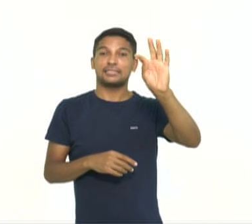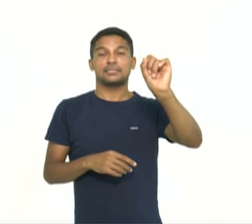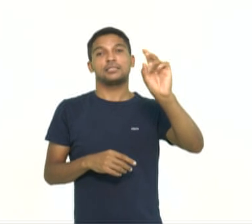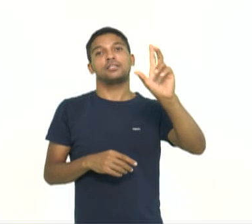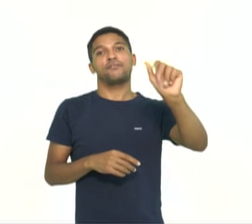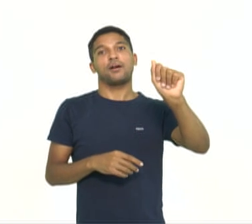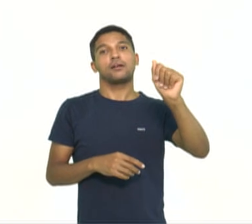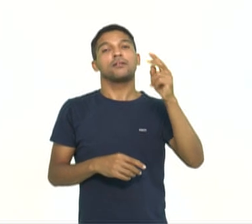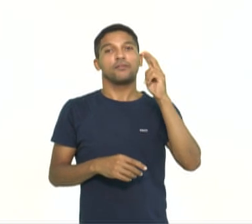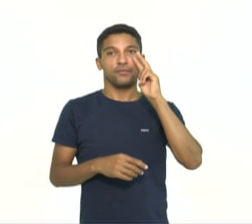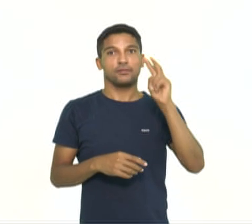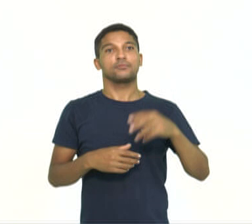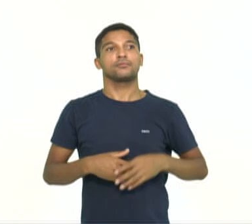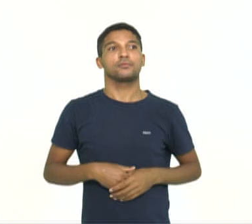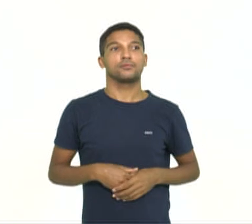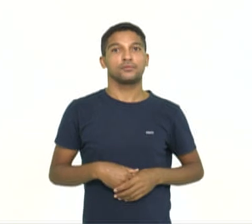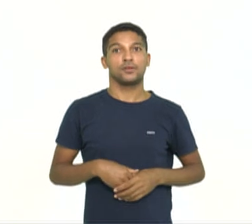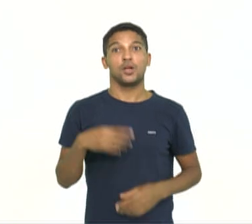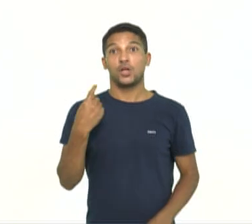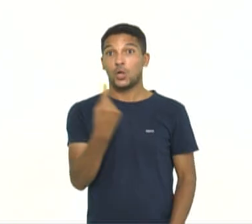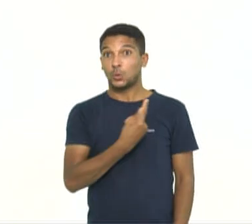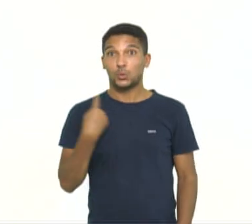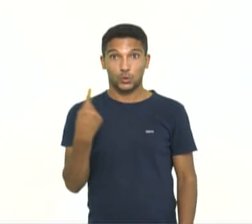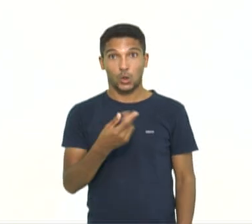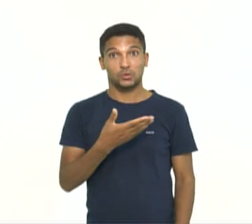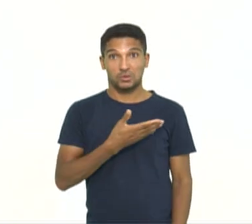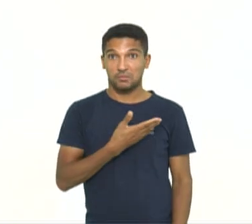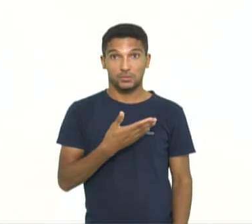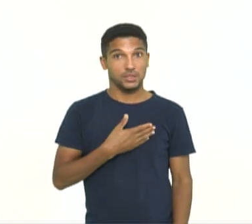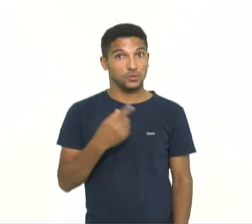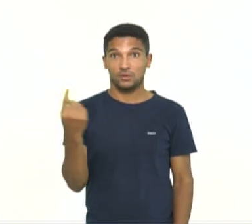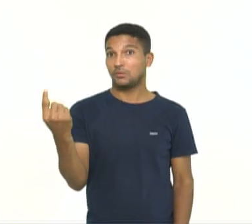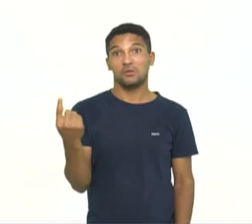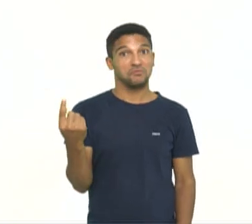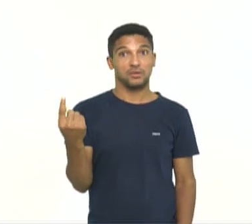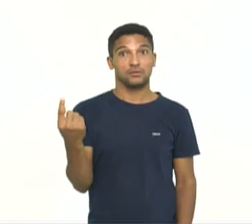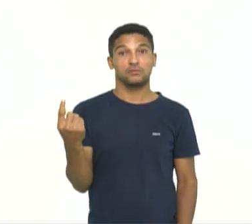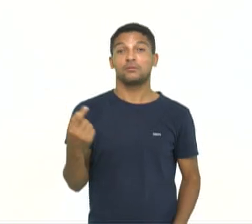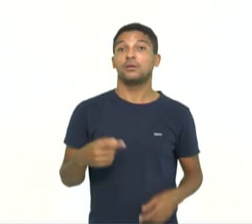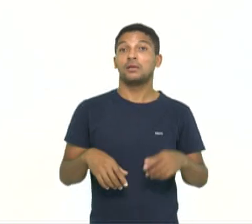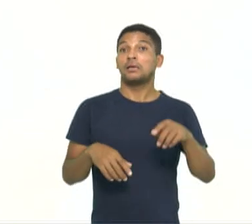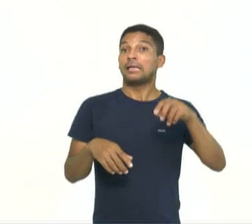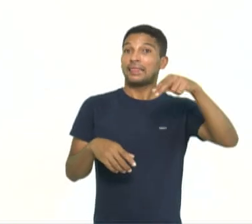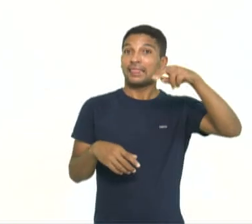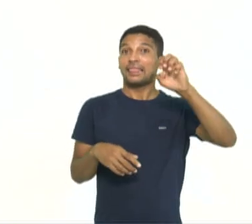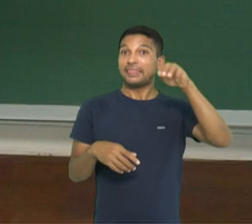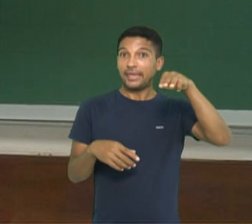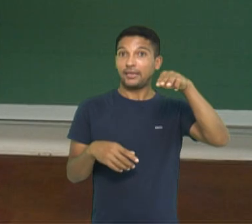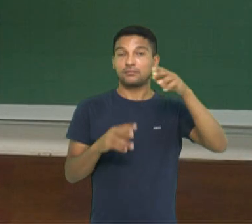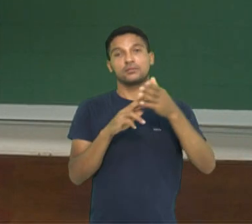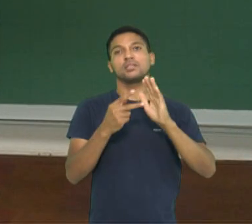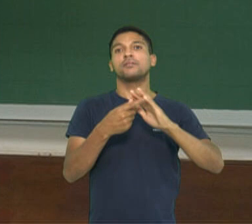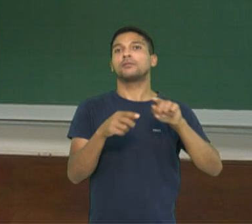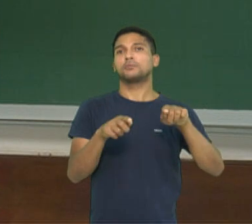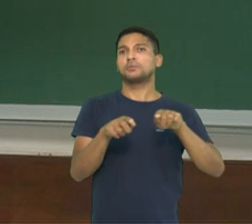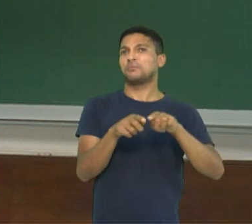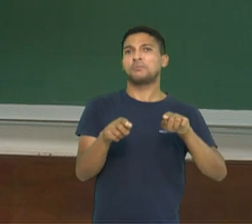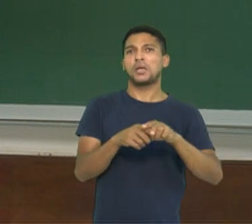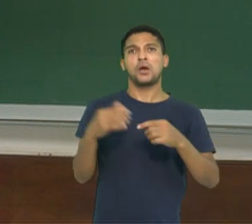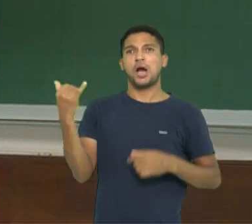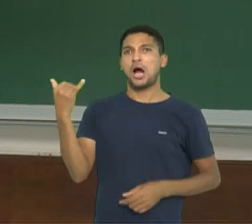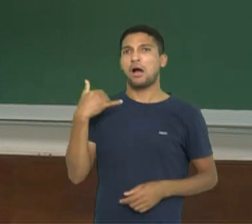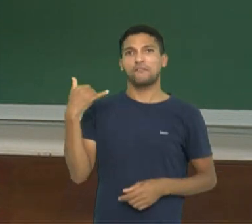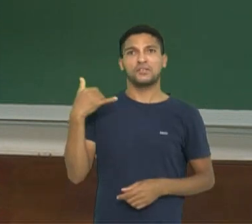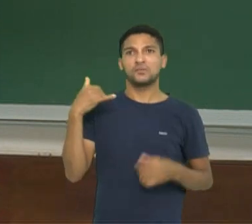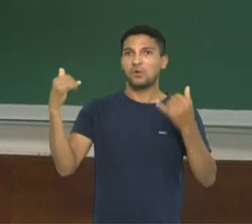veio, nem mandou notícias. Não e nem são duas conjunções que adicionam ideias. Então, são aditivas,